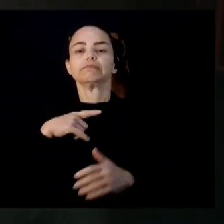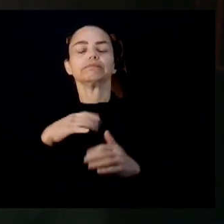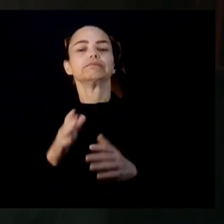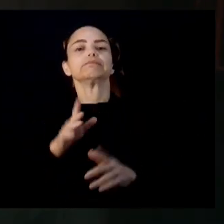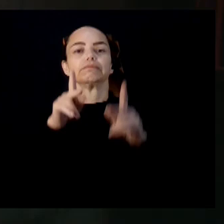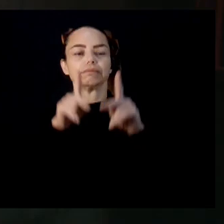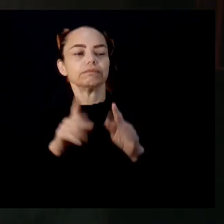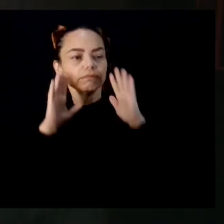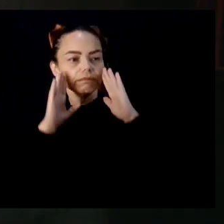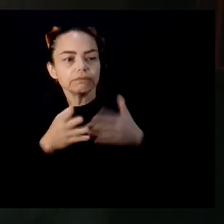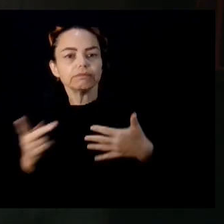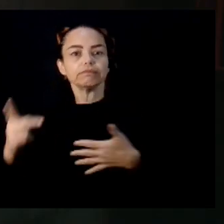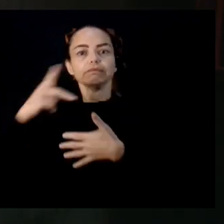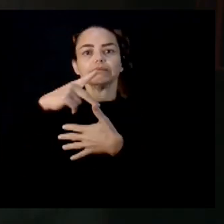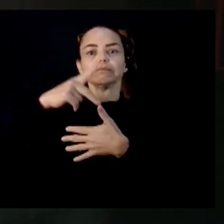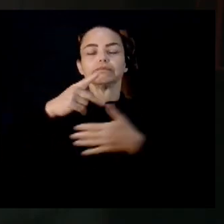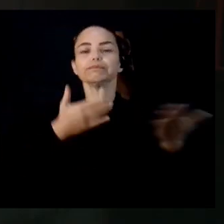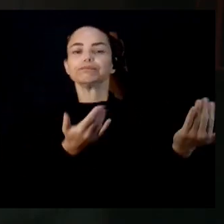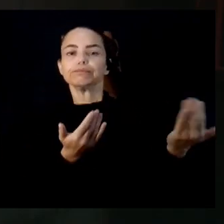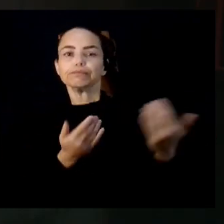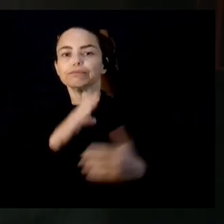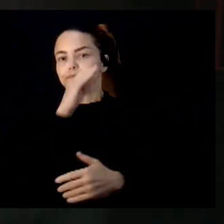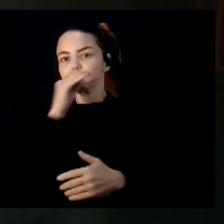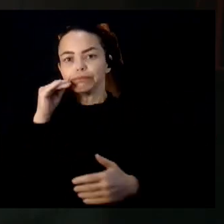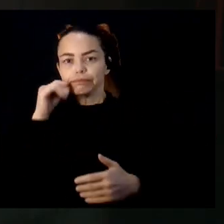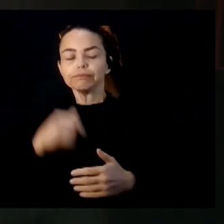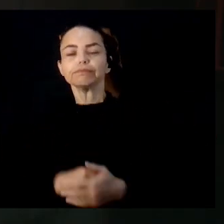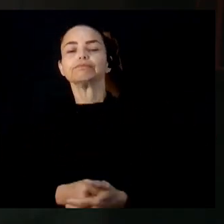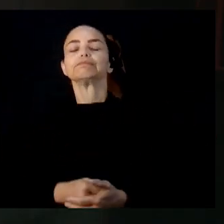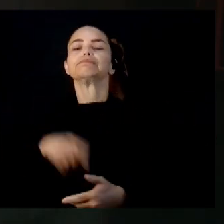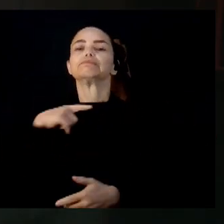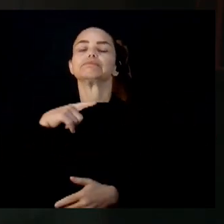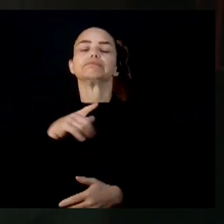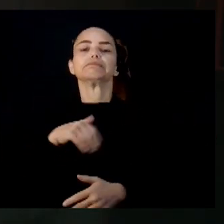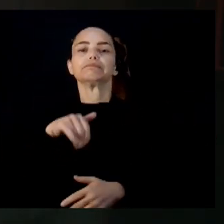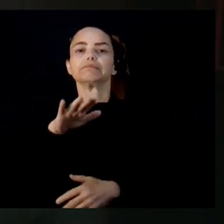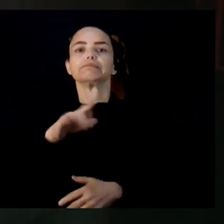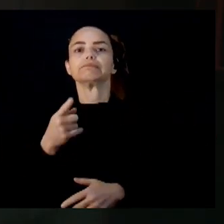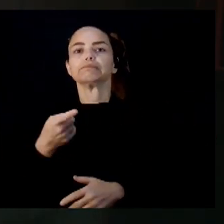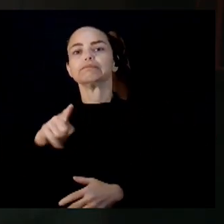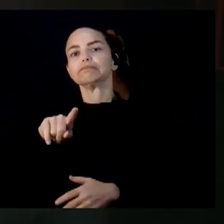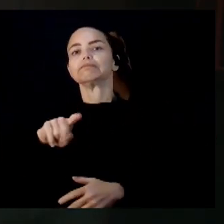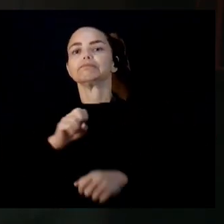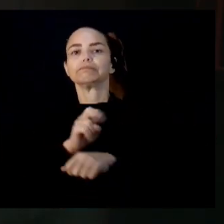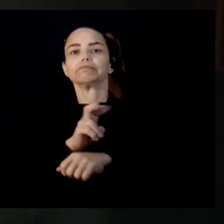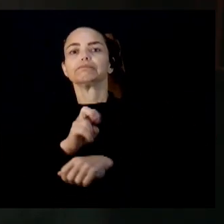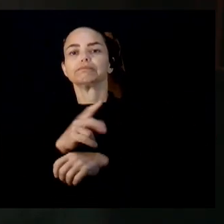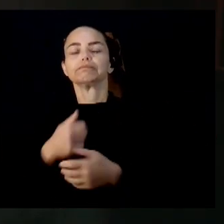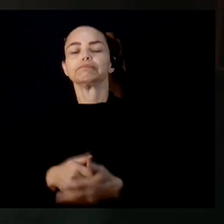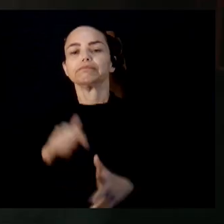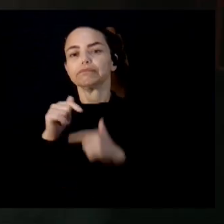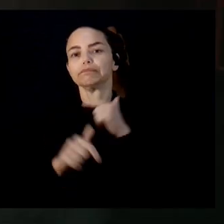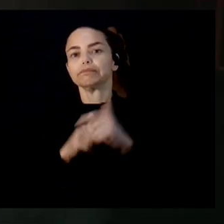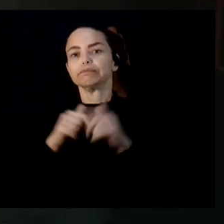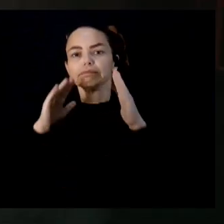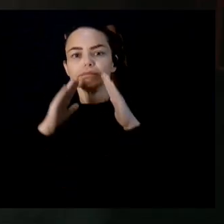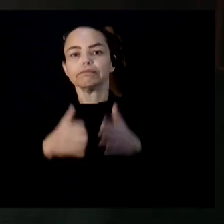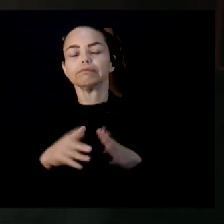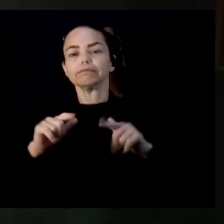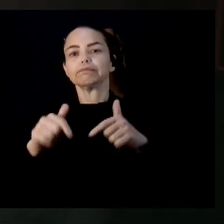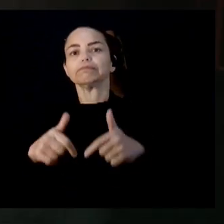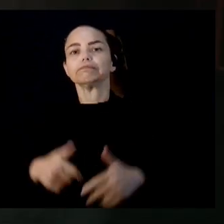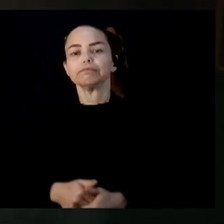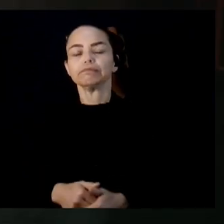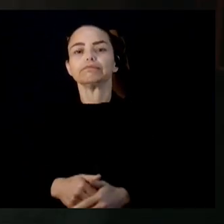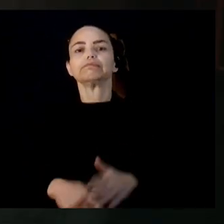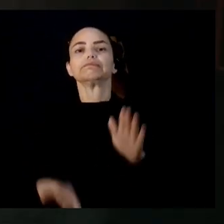prioritário adolescentes e jovens e contará com mais de 1.000 vagas de emprego. A ação será realizada na Estação Cultura,